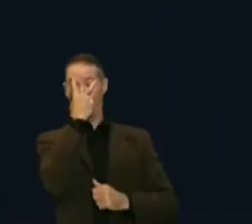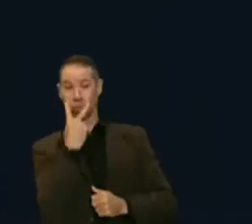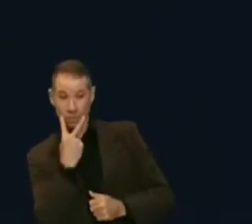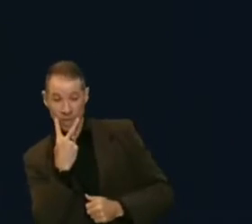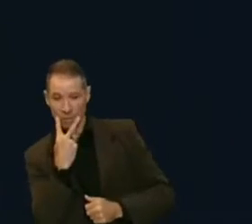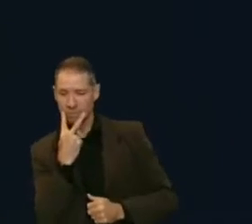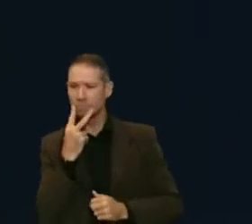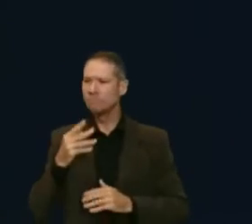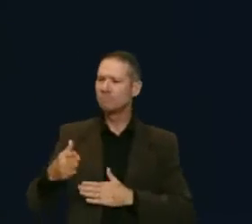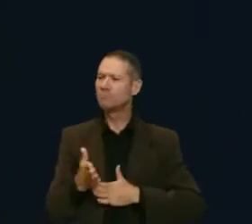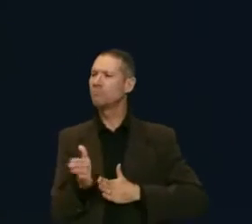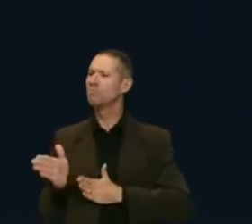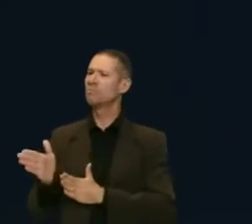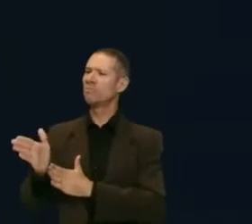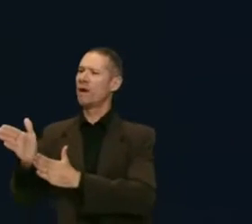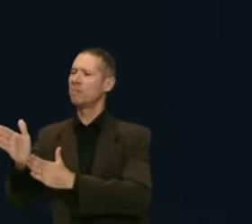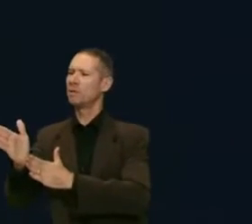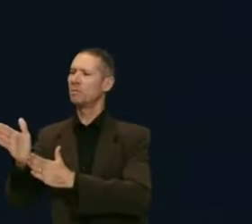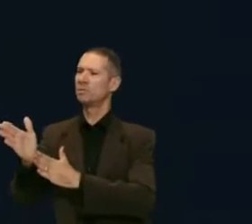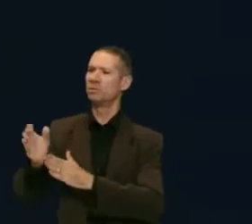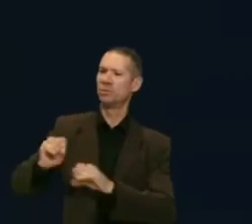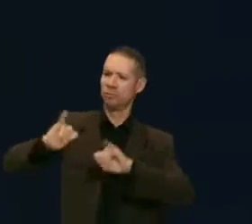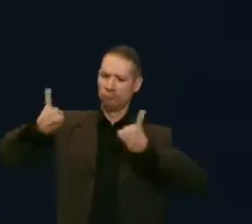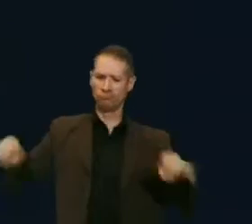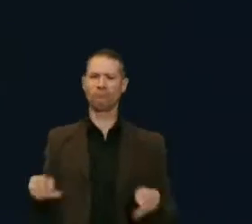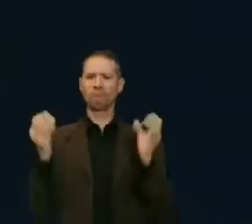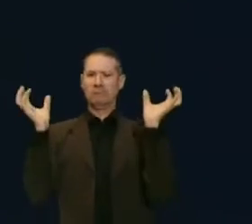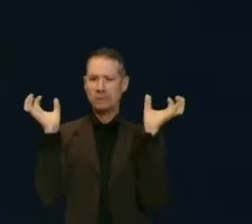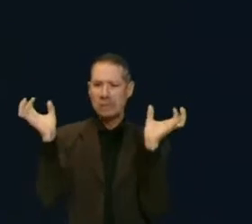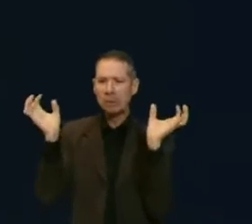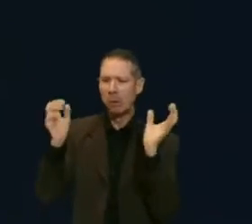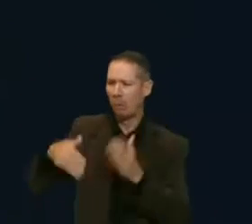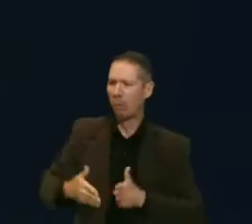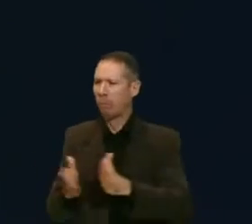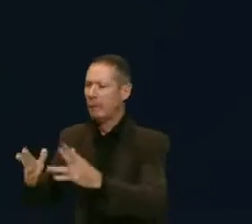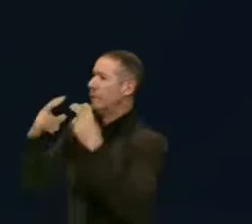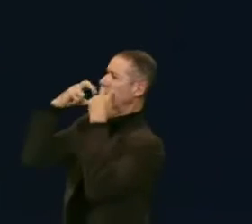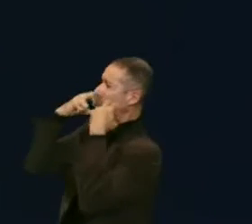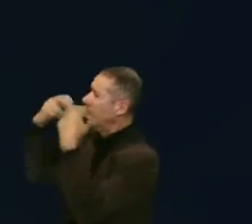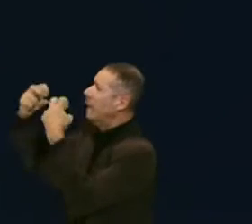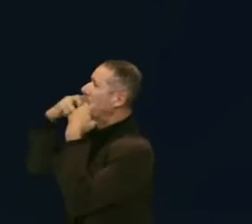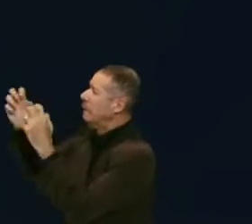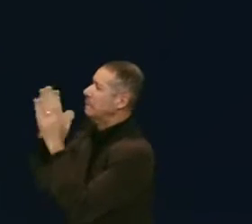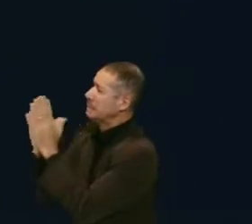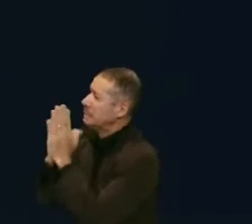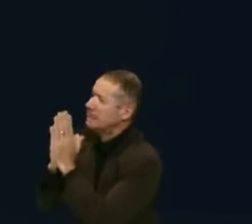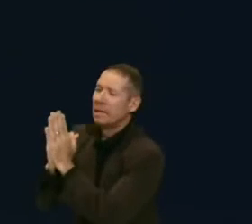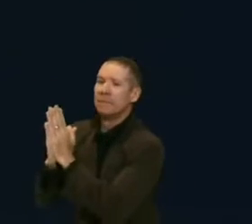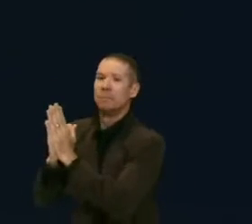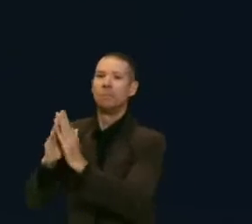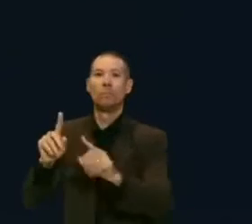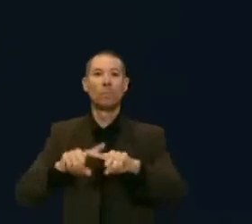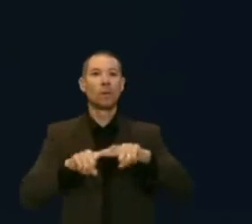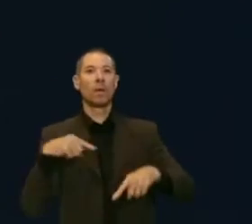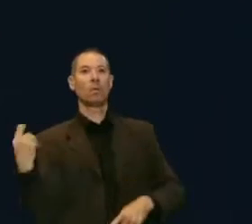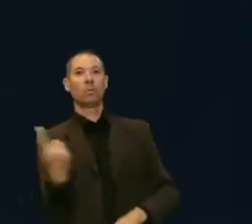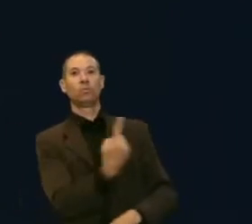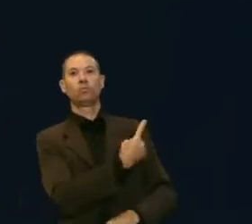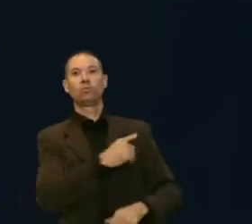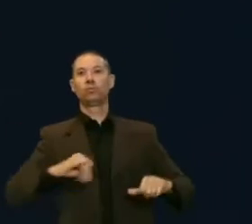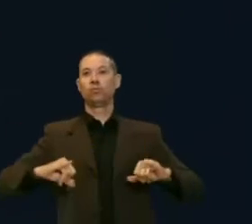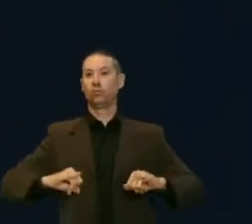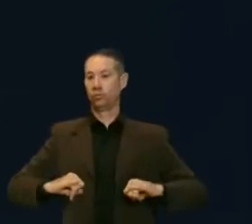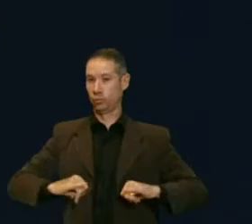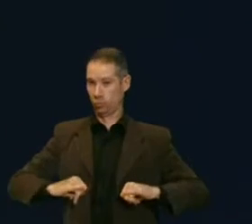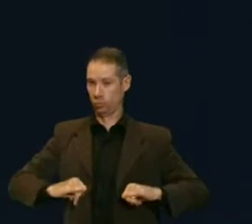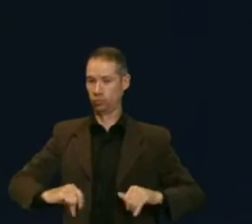no caminho de Jericó, gritando, bradando, clamando, porque estamos sofrendo.